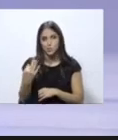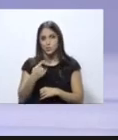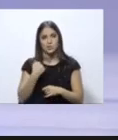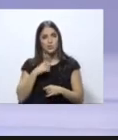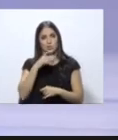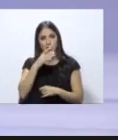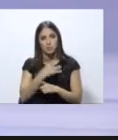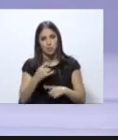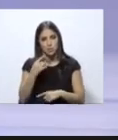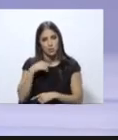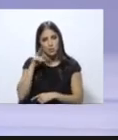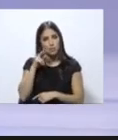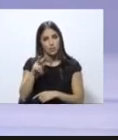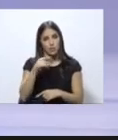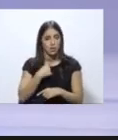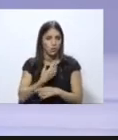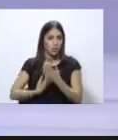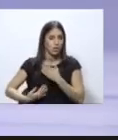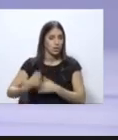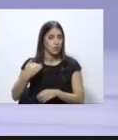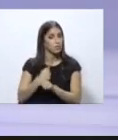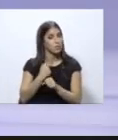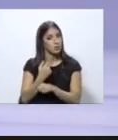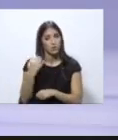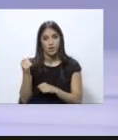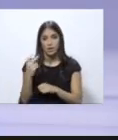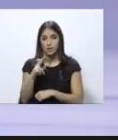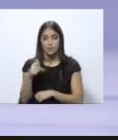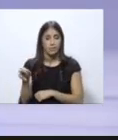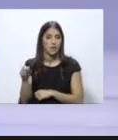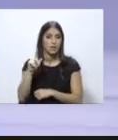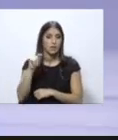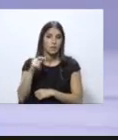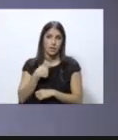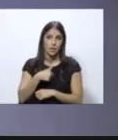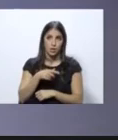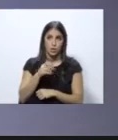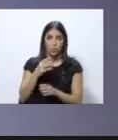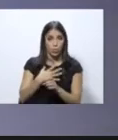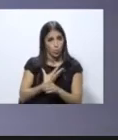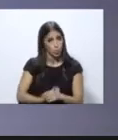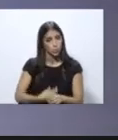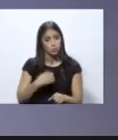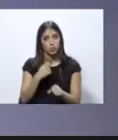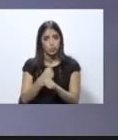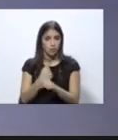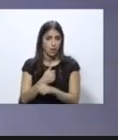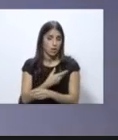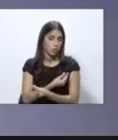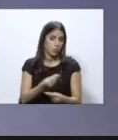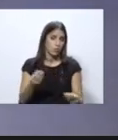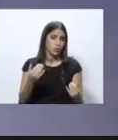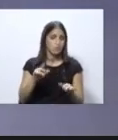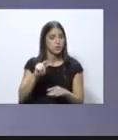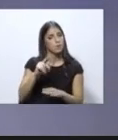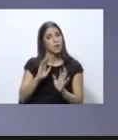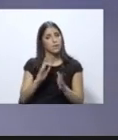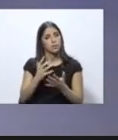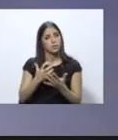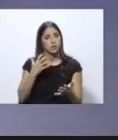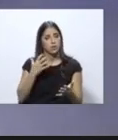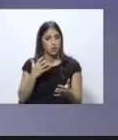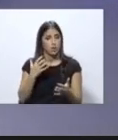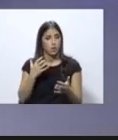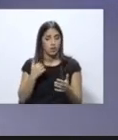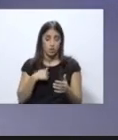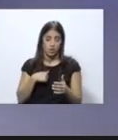e como antigo trabalhador da RTP. Muitas das pessoas que estão ali são pessoas que eu prezo e admiro pelo seu trabalho profissional, muitas. Mas também tenho que dizer, e não é a